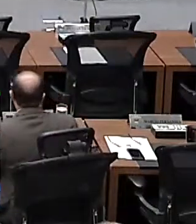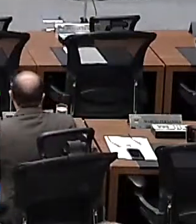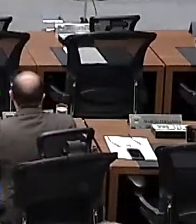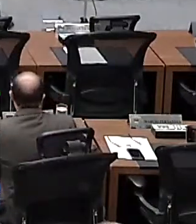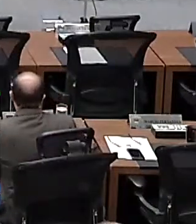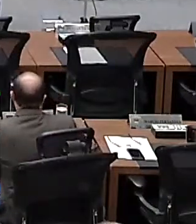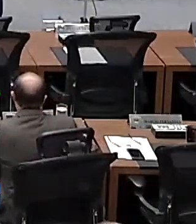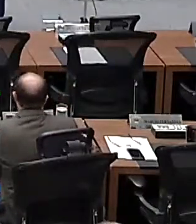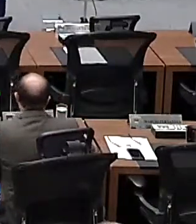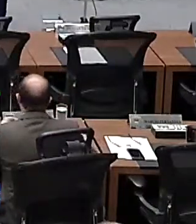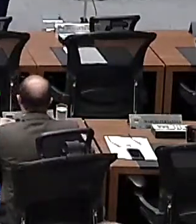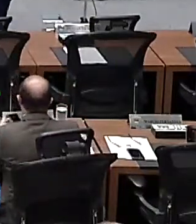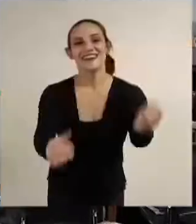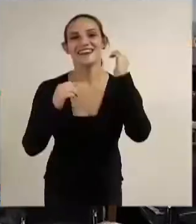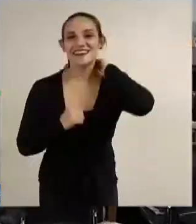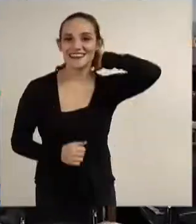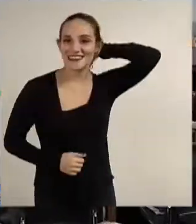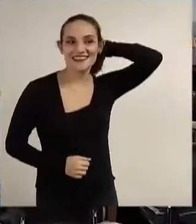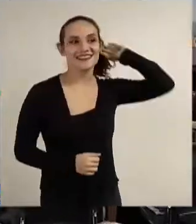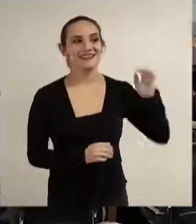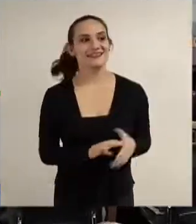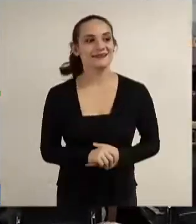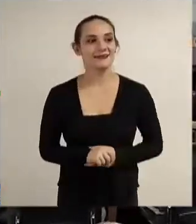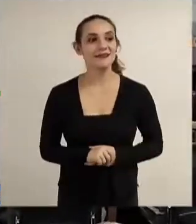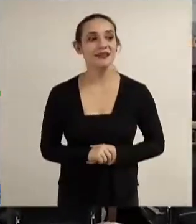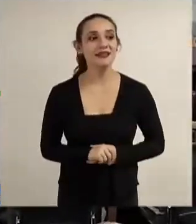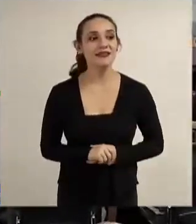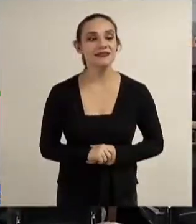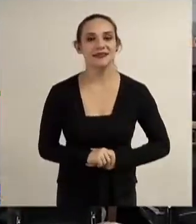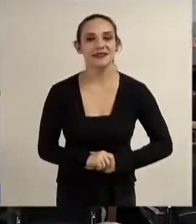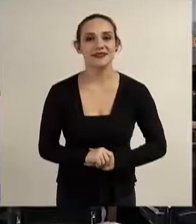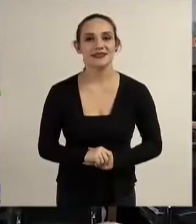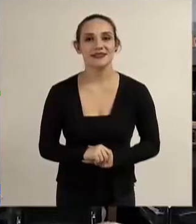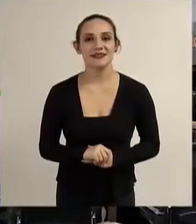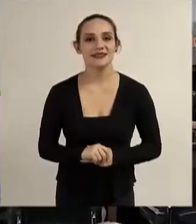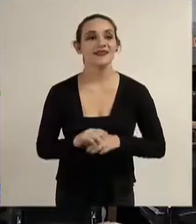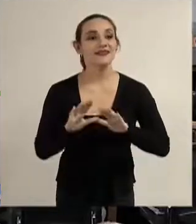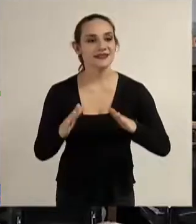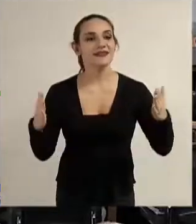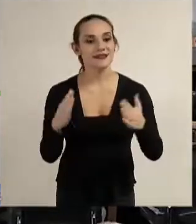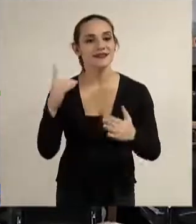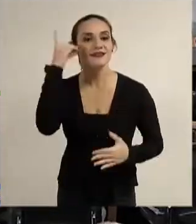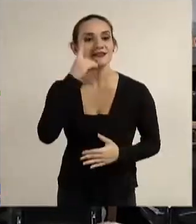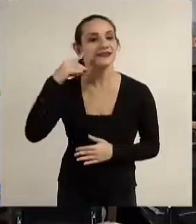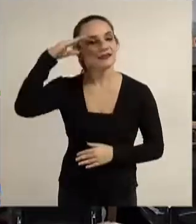Oi. Ainda na ordem do dia, com a palavra, deputado Cabalmi.